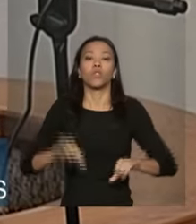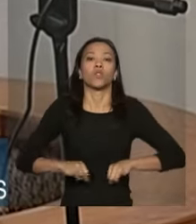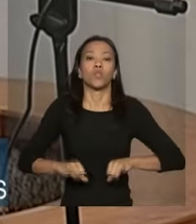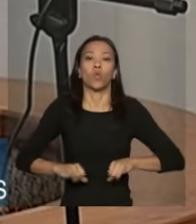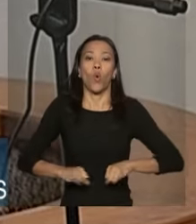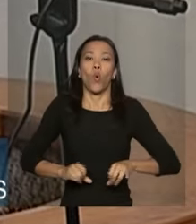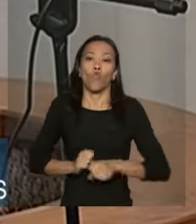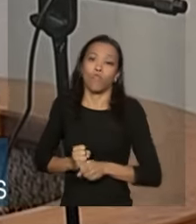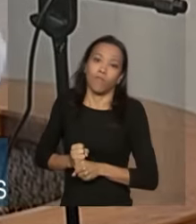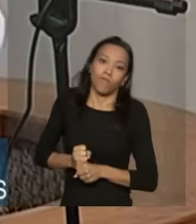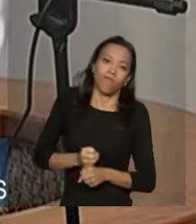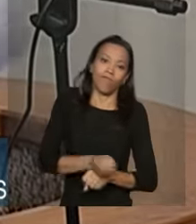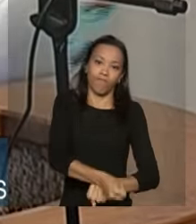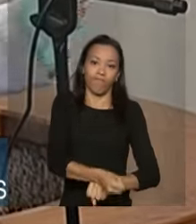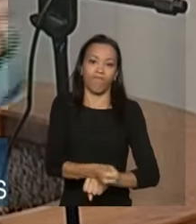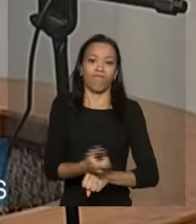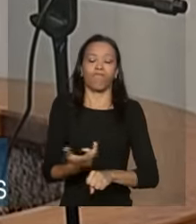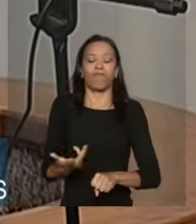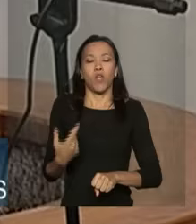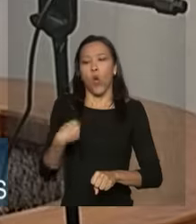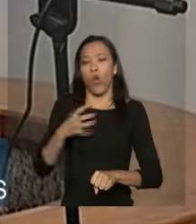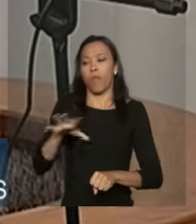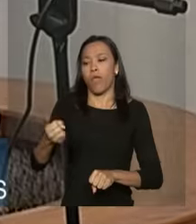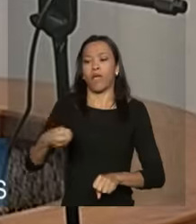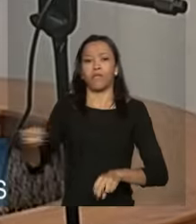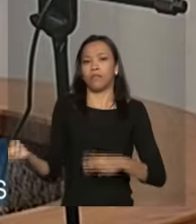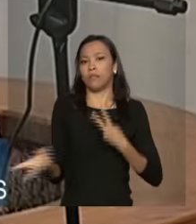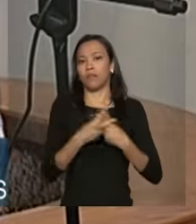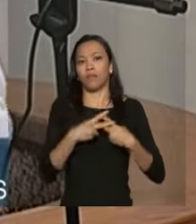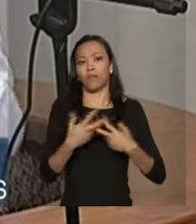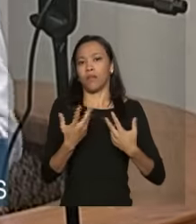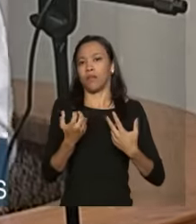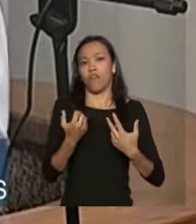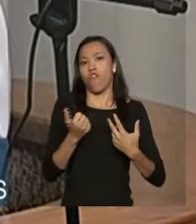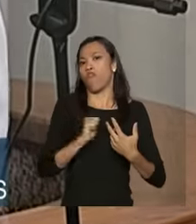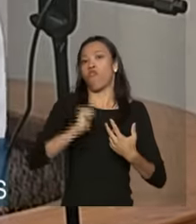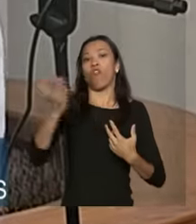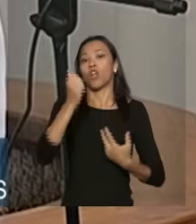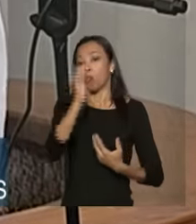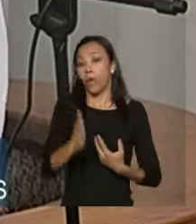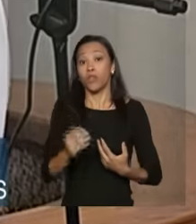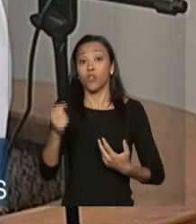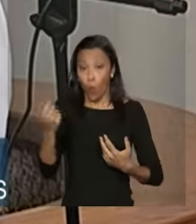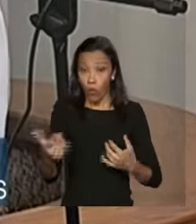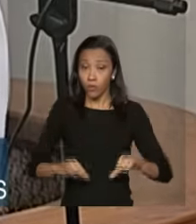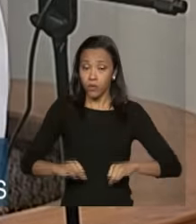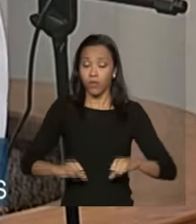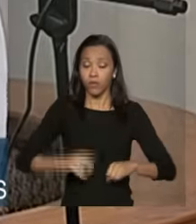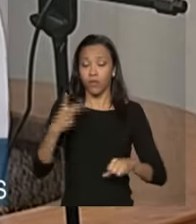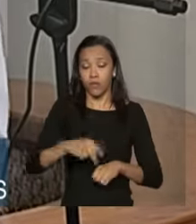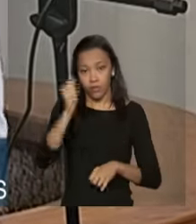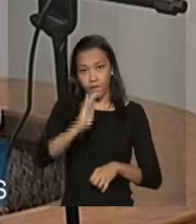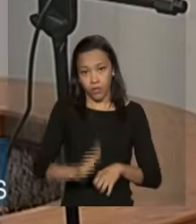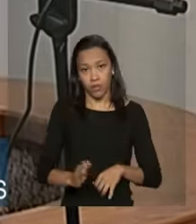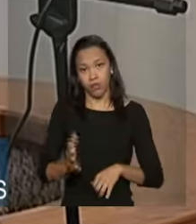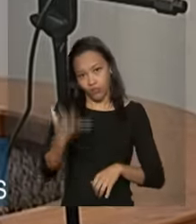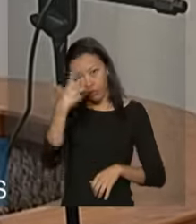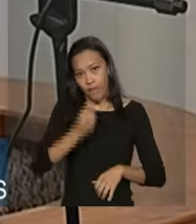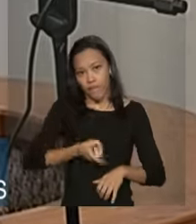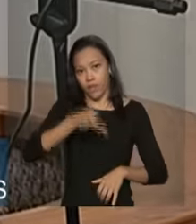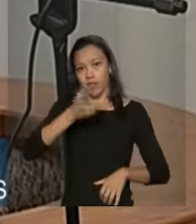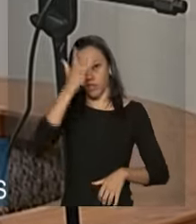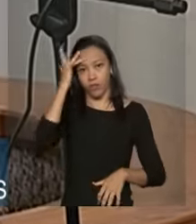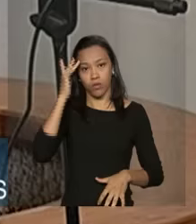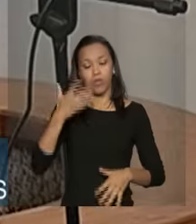a violência cotidiana a serem trancadas fora do seu país ou dentro do seu país no tráfico interno Então